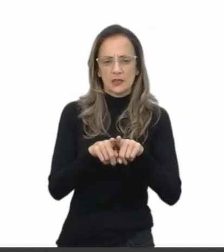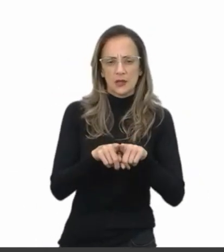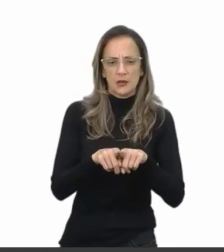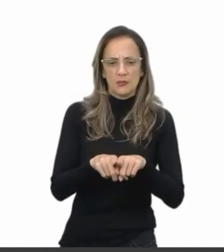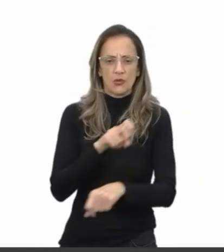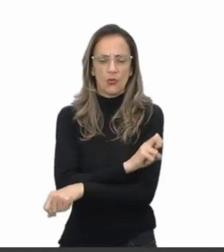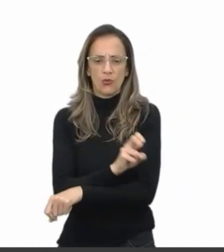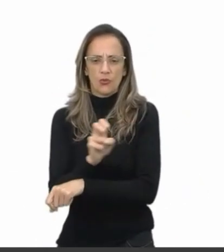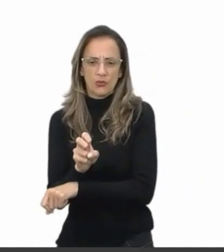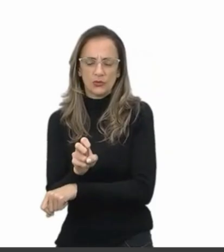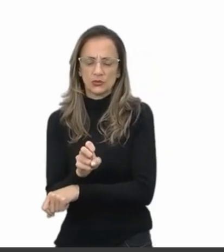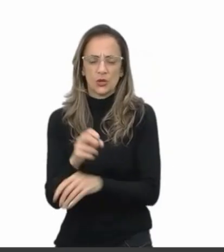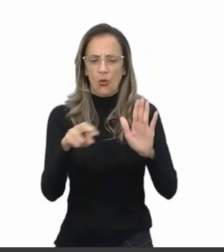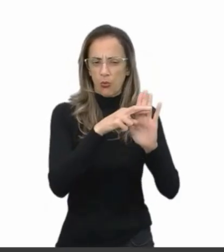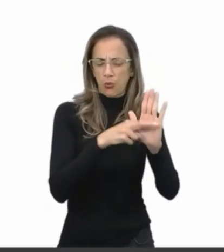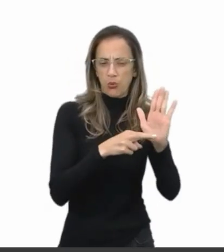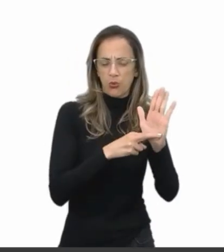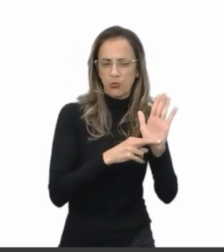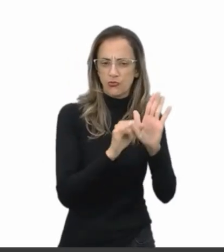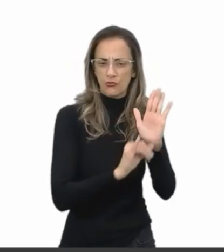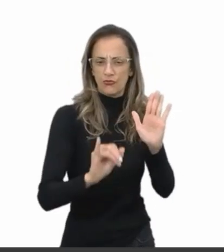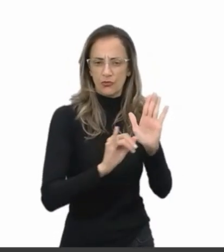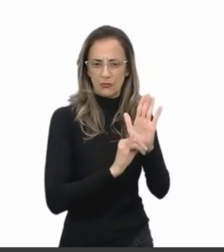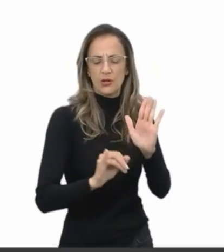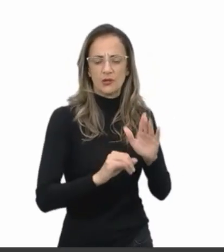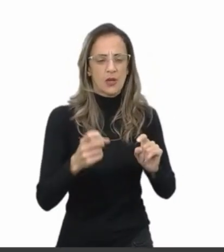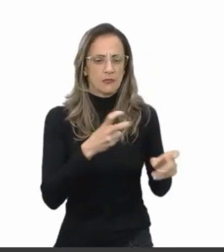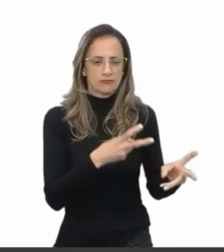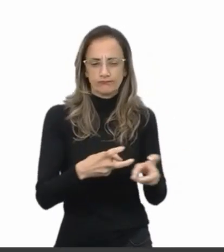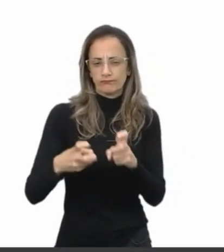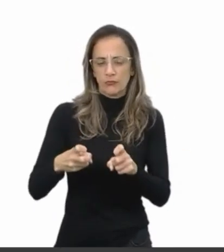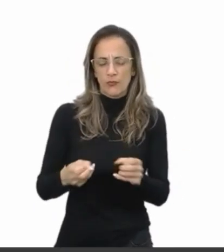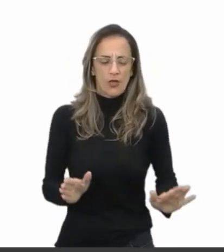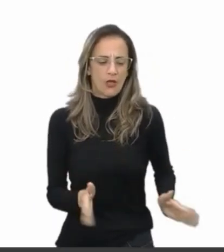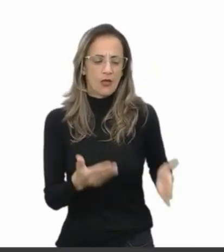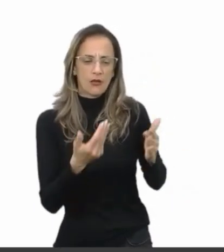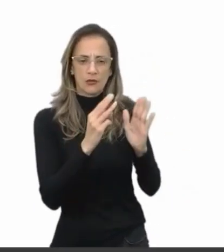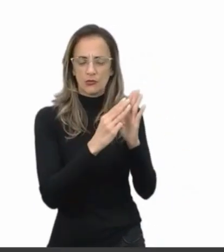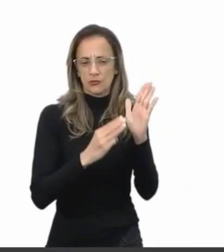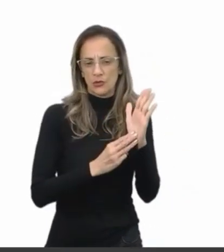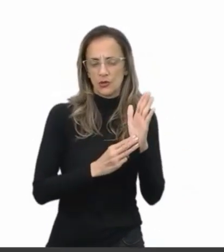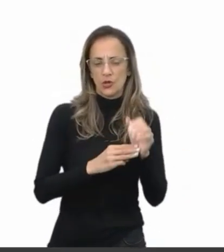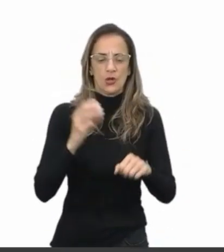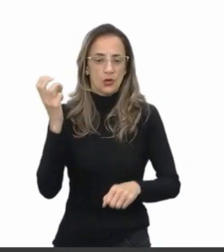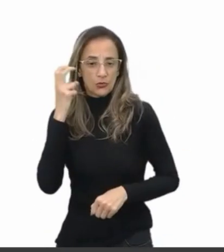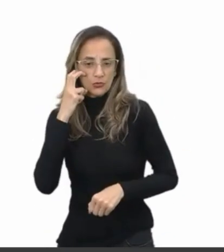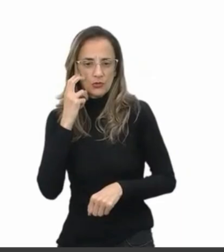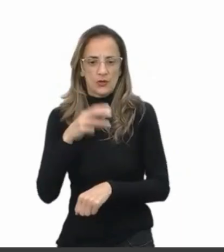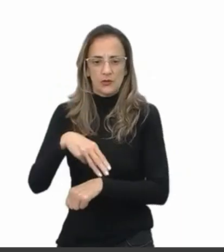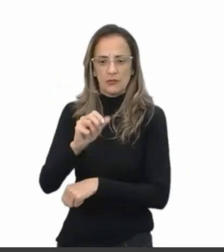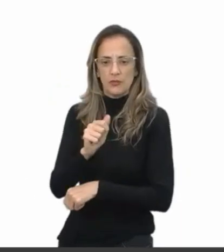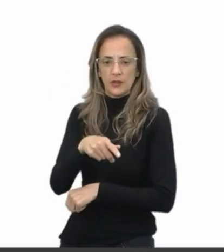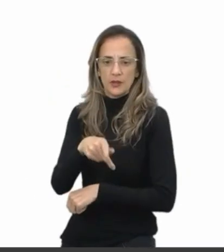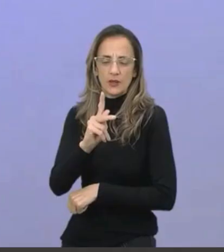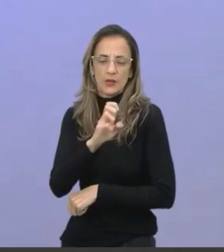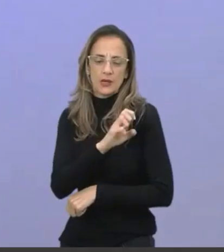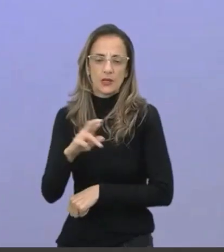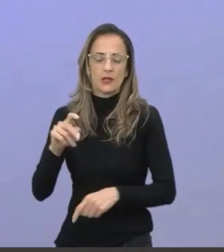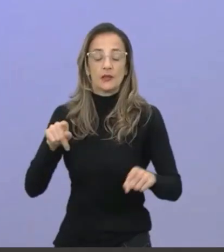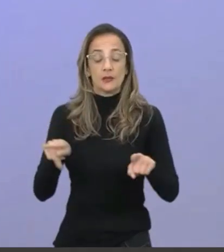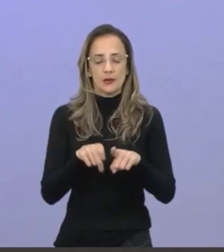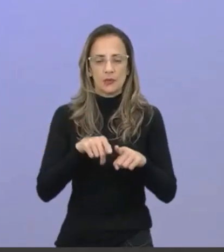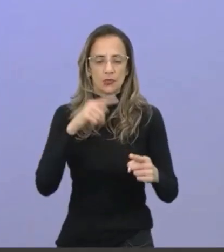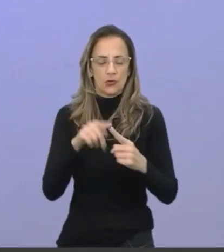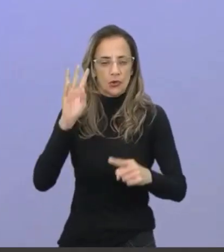além do registro de dados no Datalogger para análise, estimular metodologias ativas e cultura maker, refletindo, então, sobre soluções